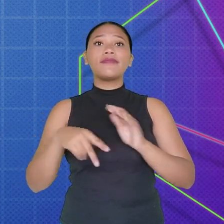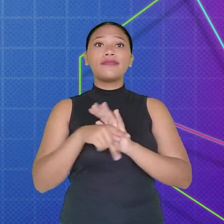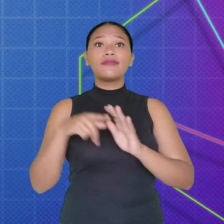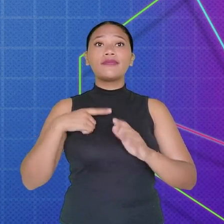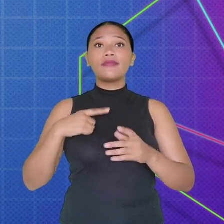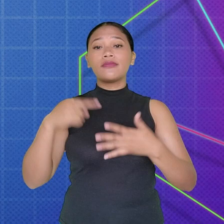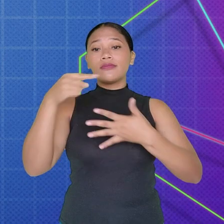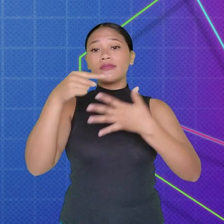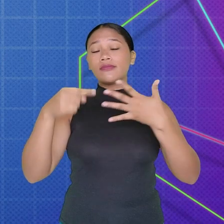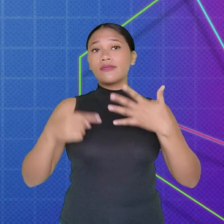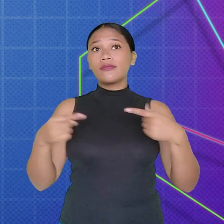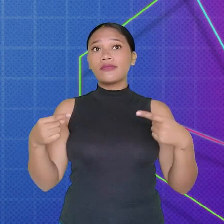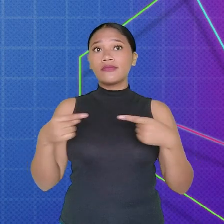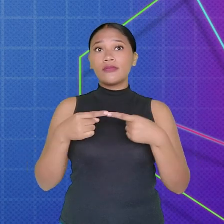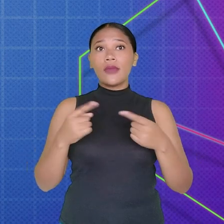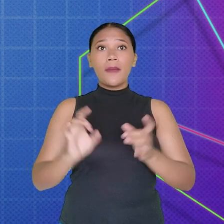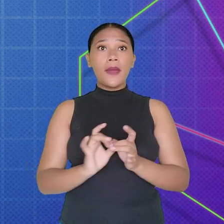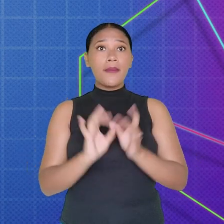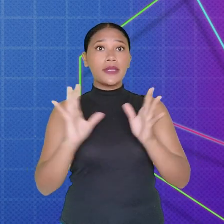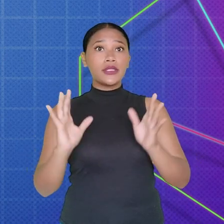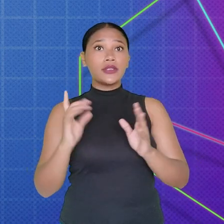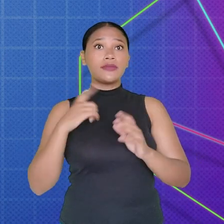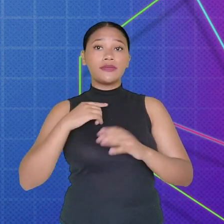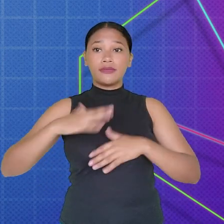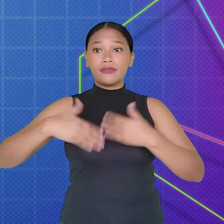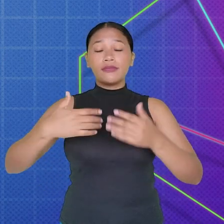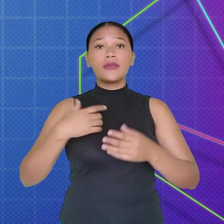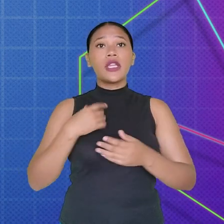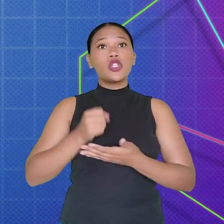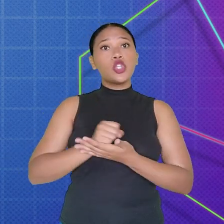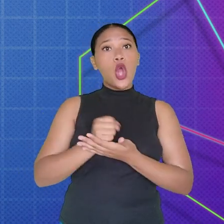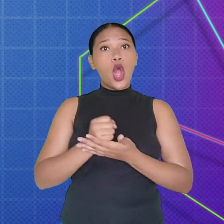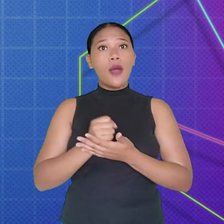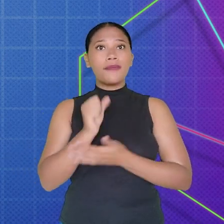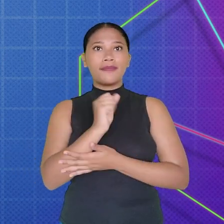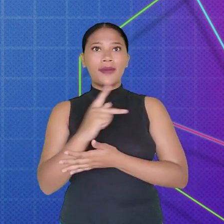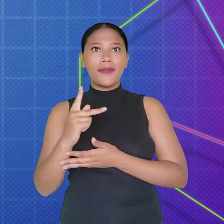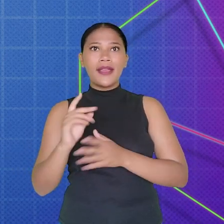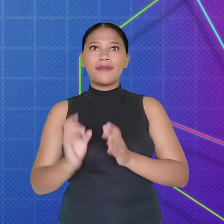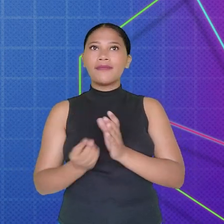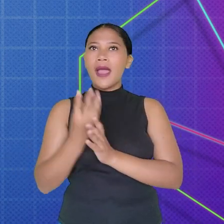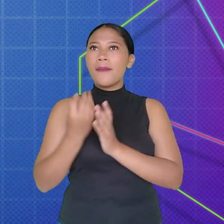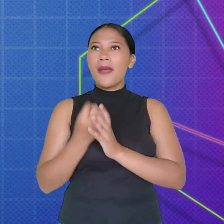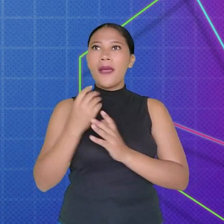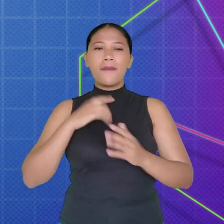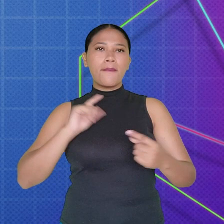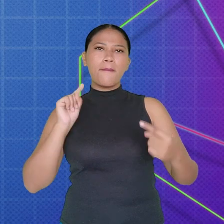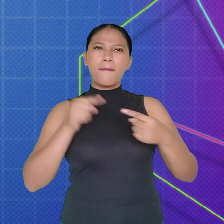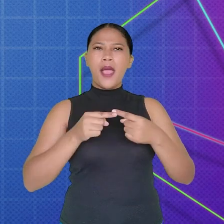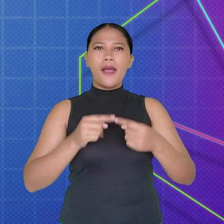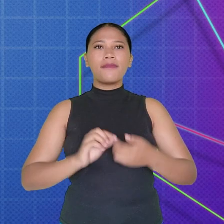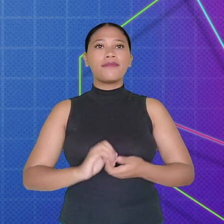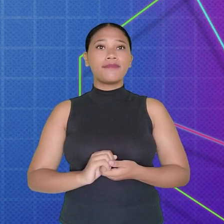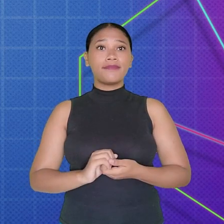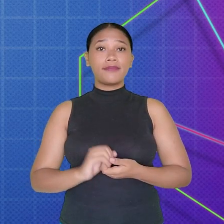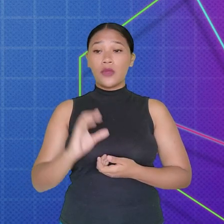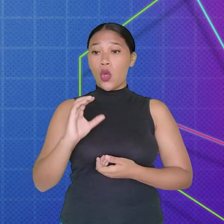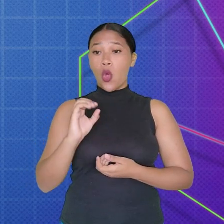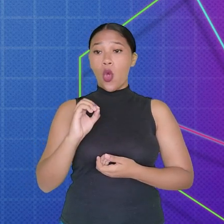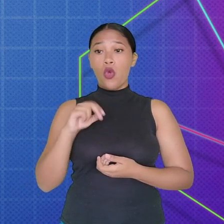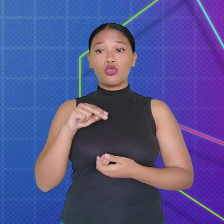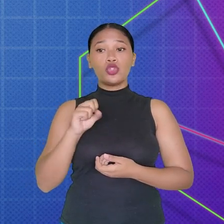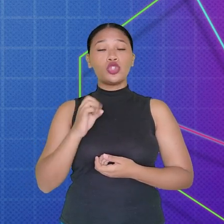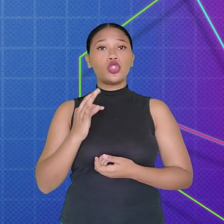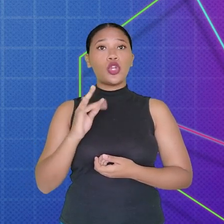uma funcionalidade específica, permitindo que os desenvolvedores criem jogos e aplicativos altamente personalizados. No